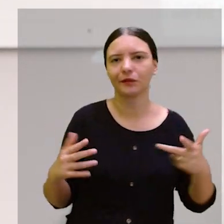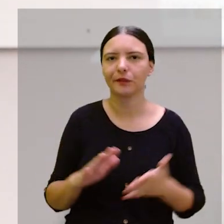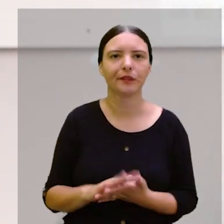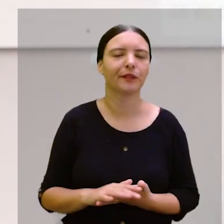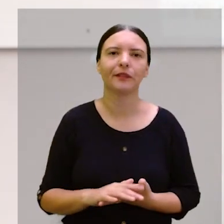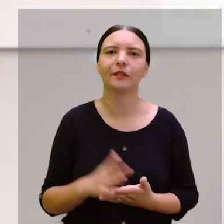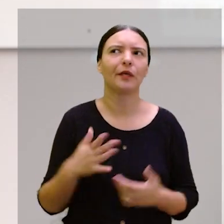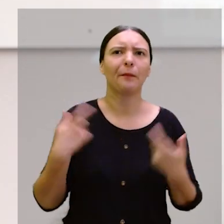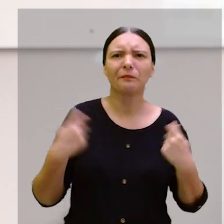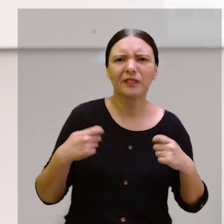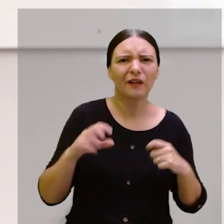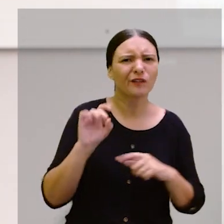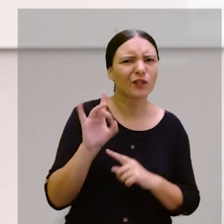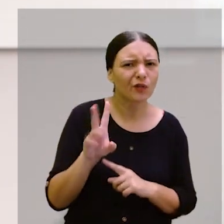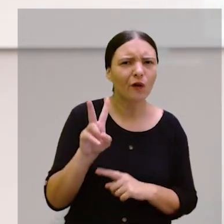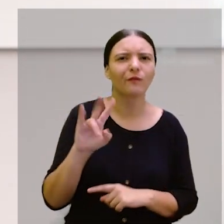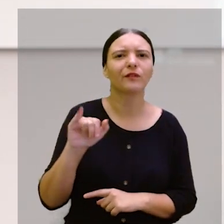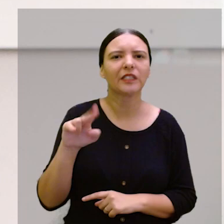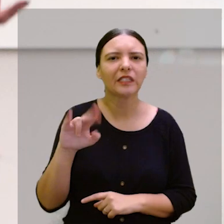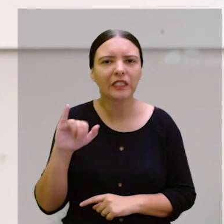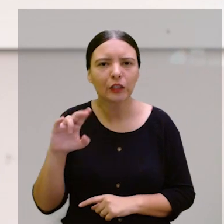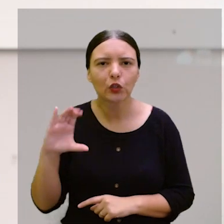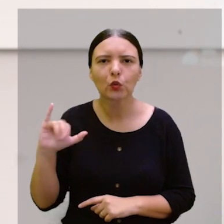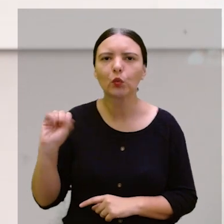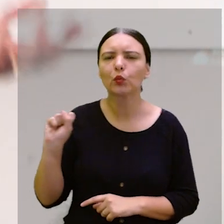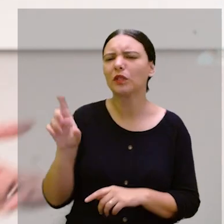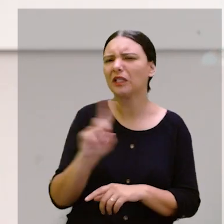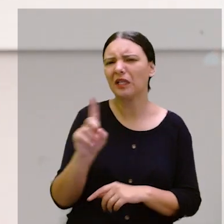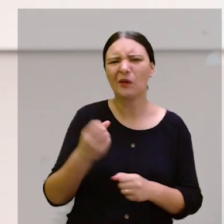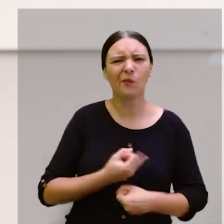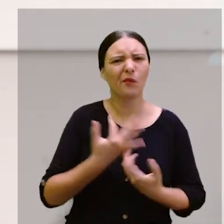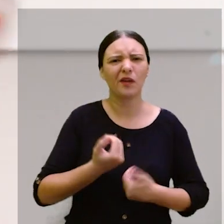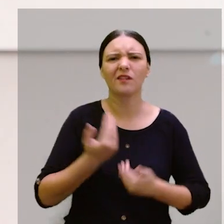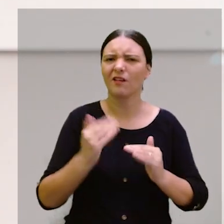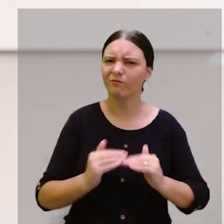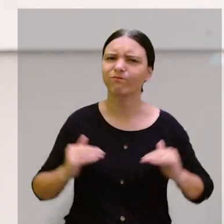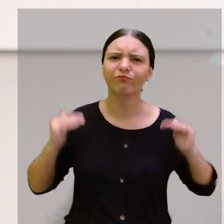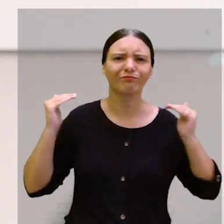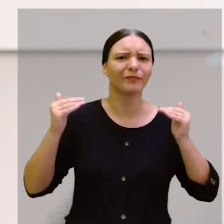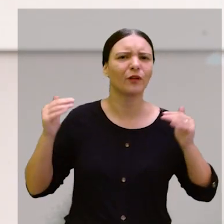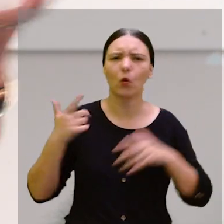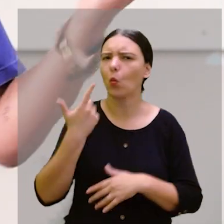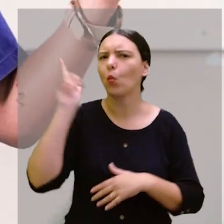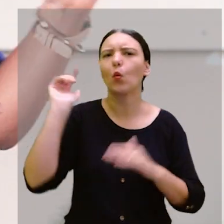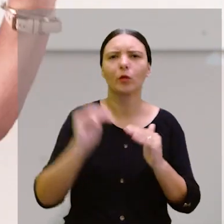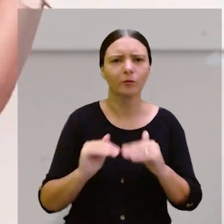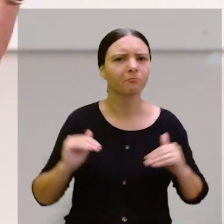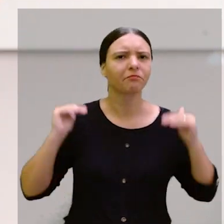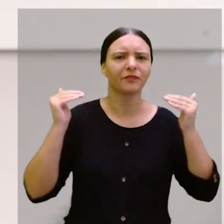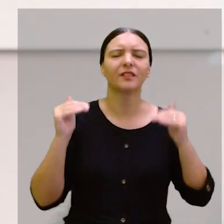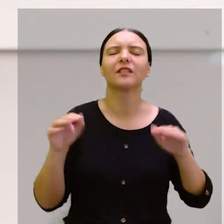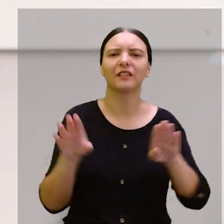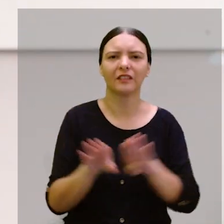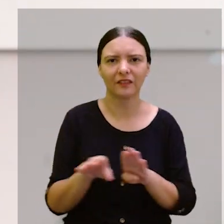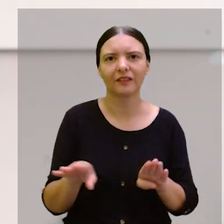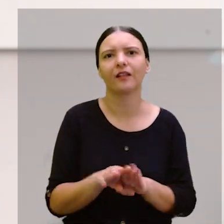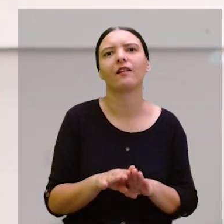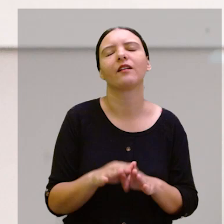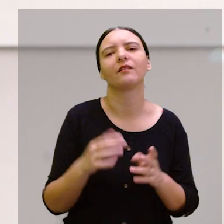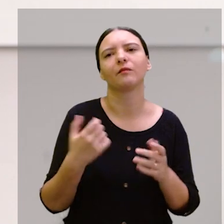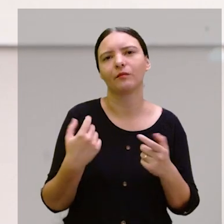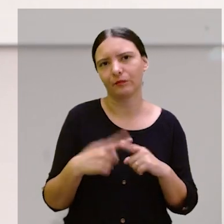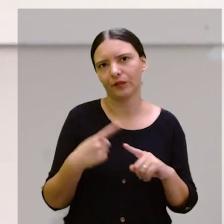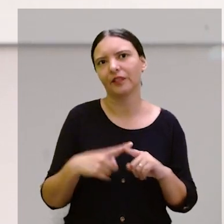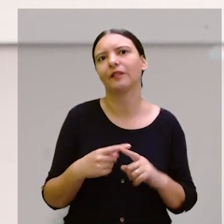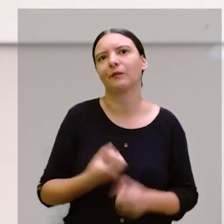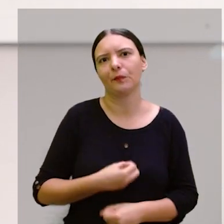precisava ficar só no Vinícius de Moraes. A poesia era maior, a literatura era maior, que pesasse logo, claro, a grandeza,